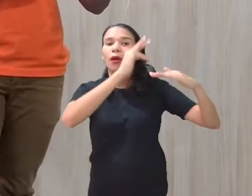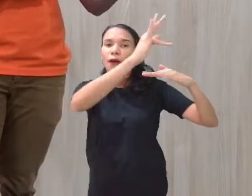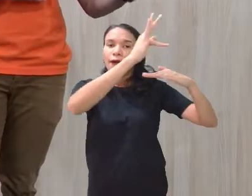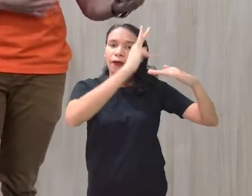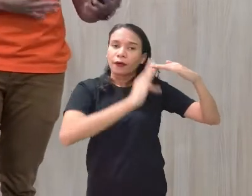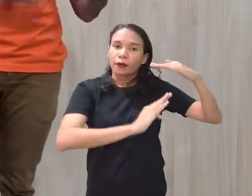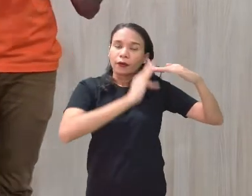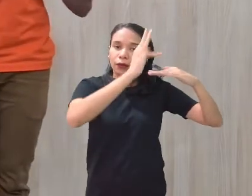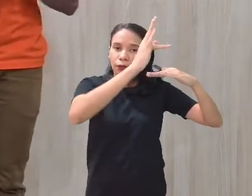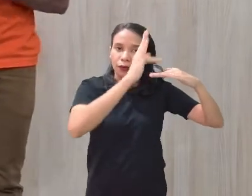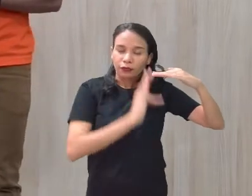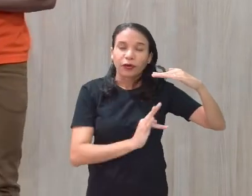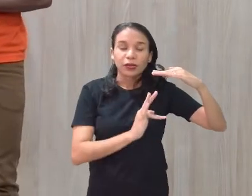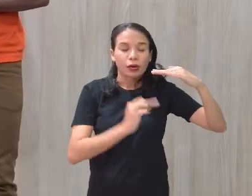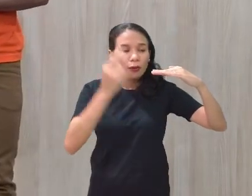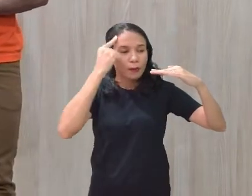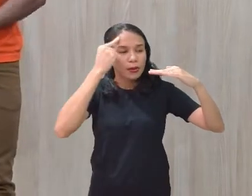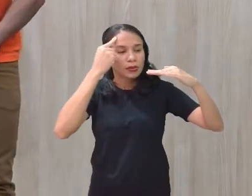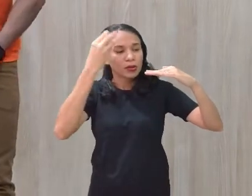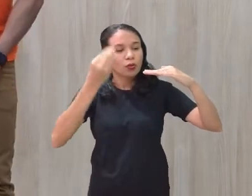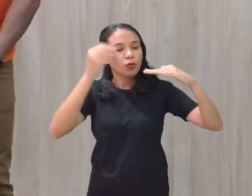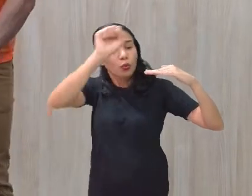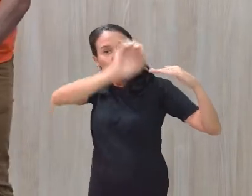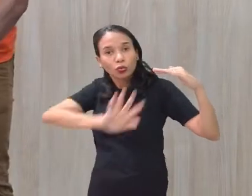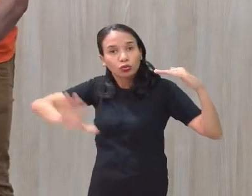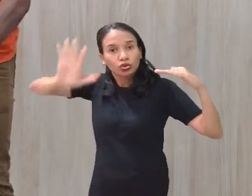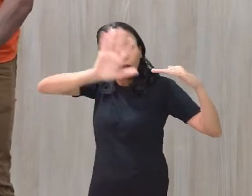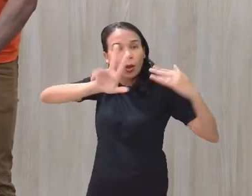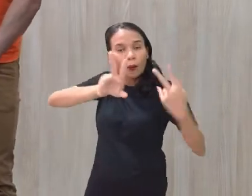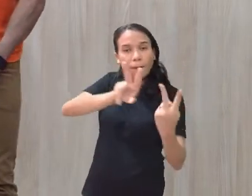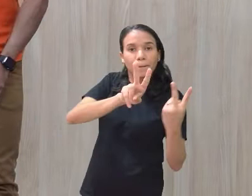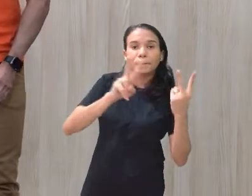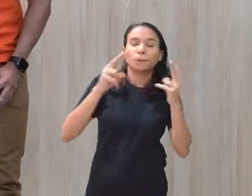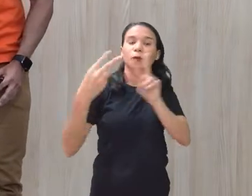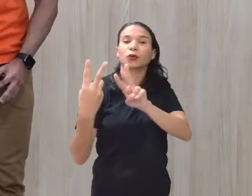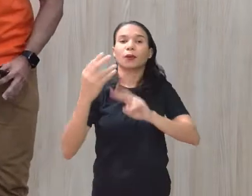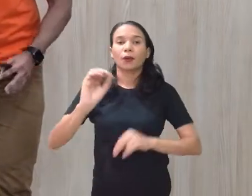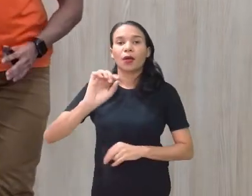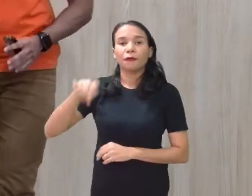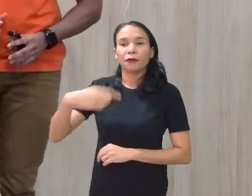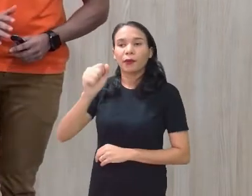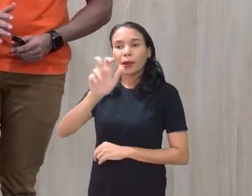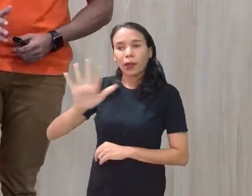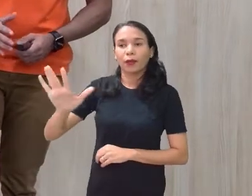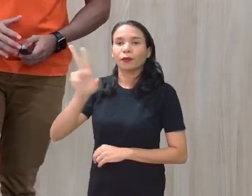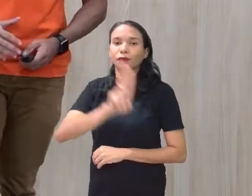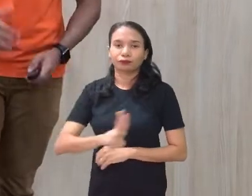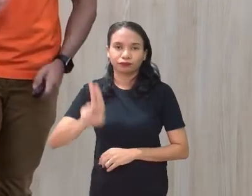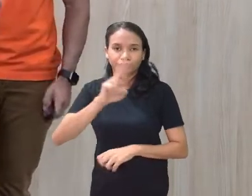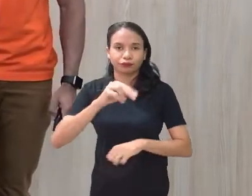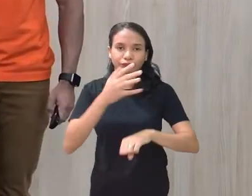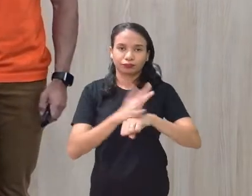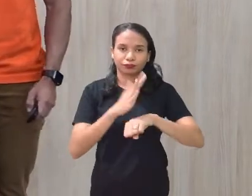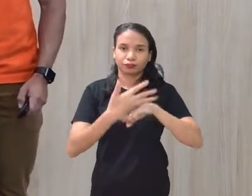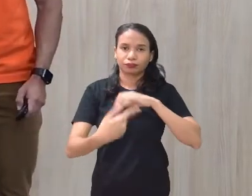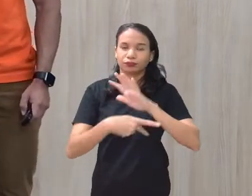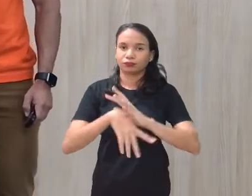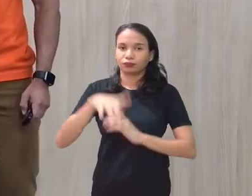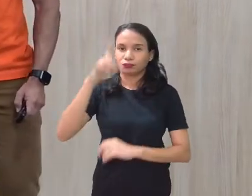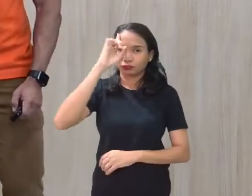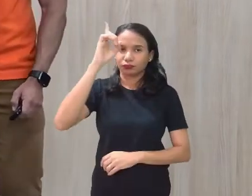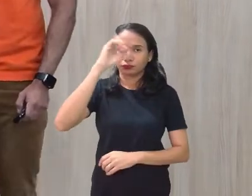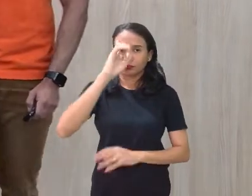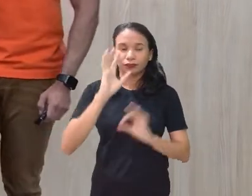de uma parte em relação ao todo para um número decimal, que é um número que a gente utiliza bastante aí no nosso dia a